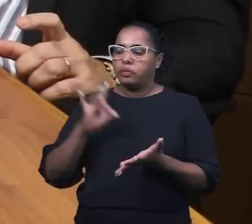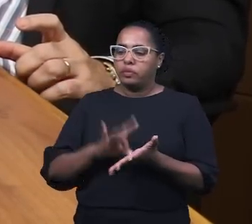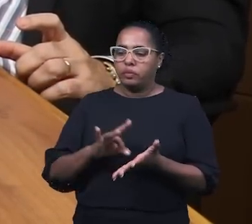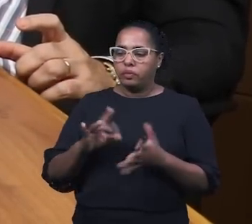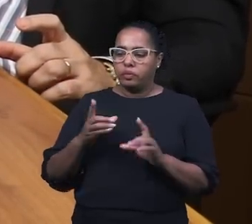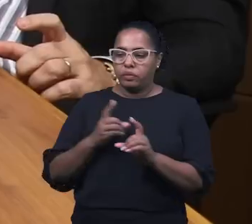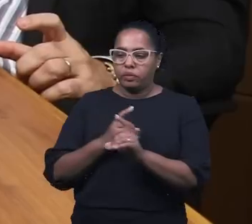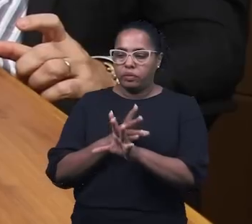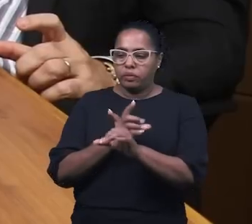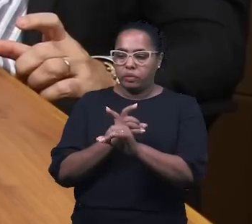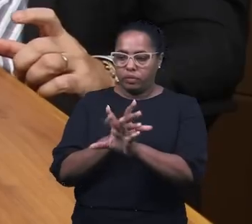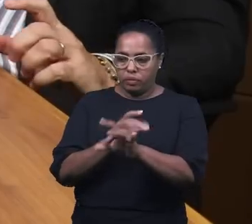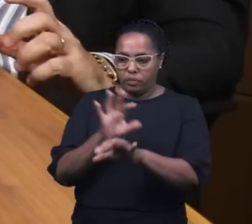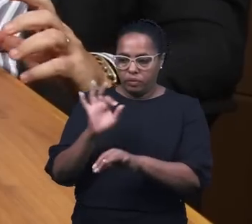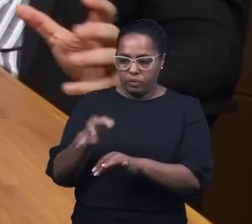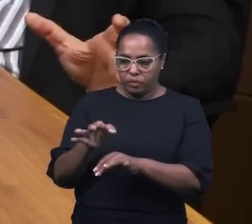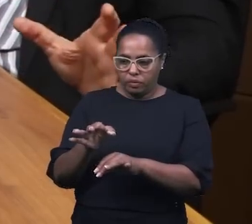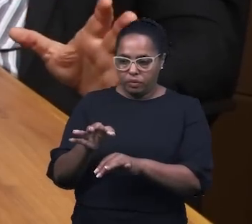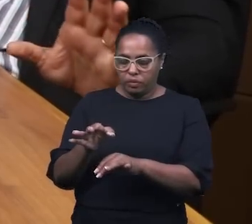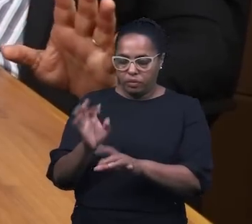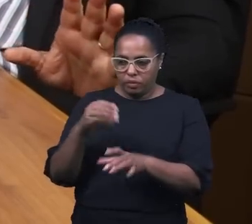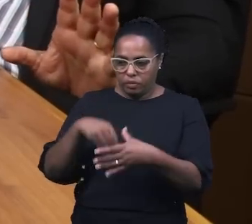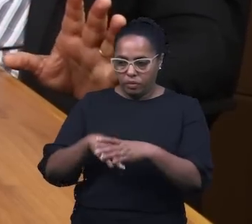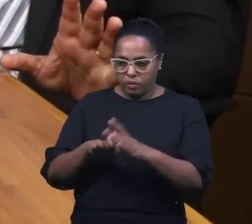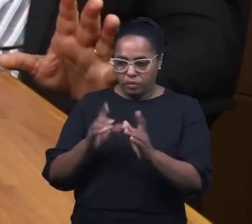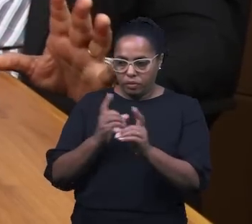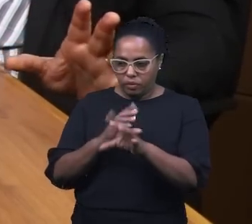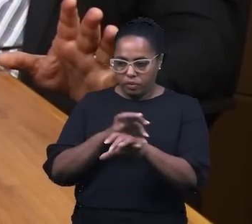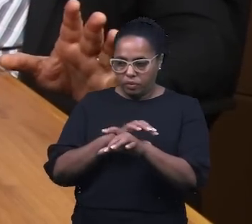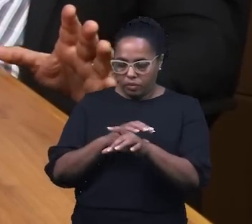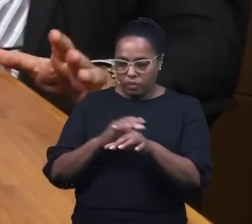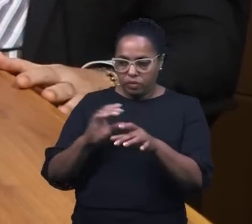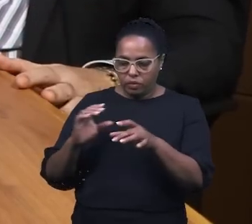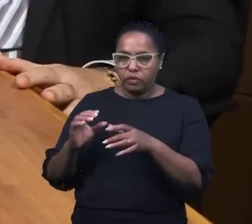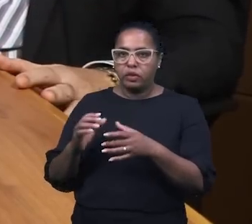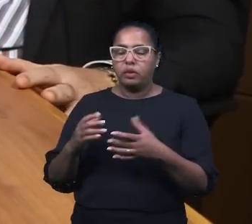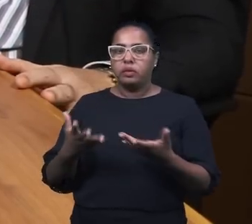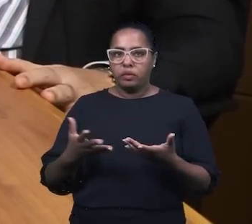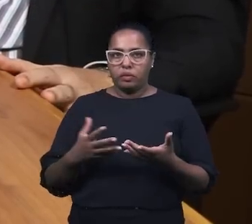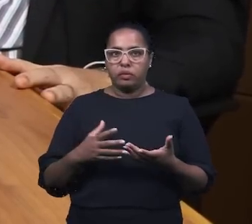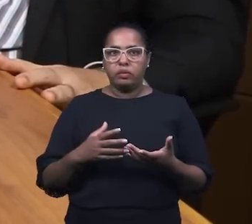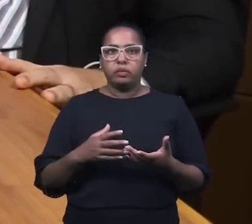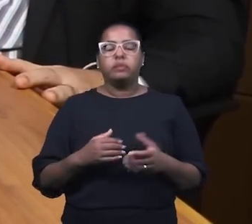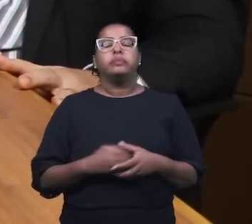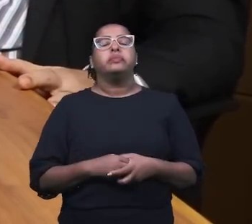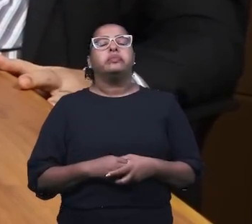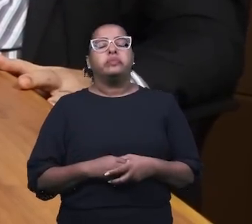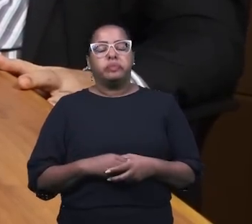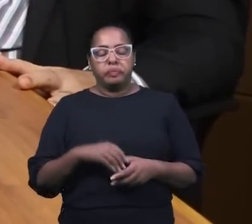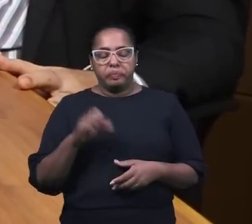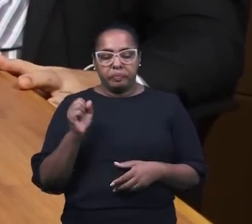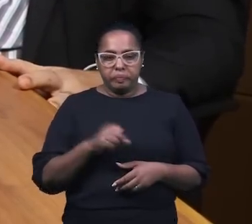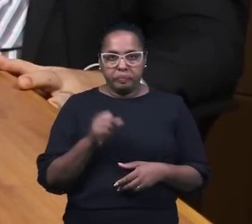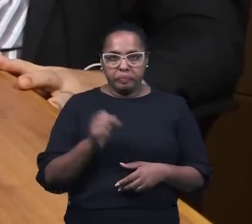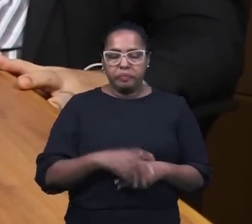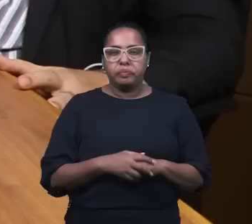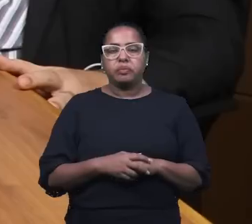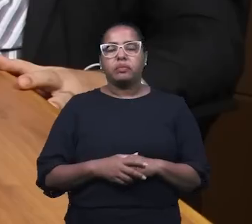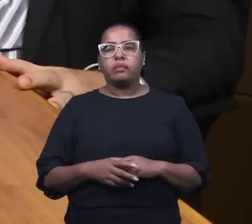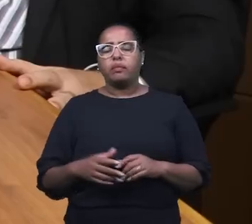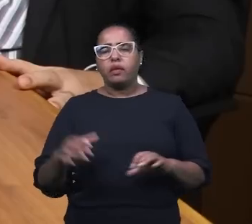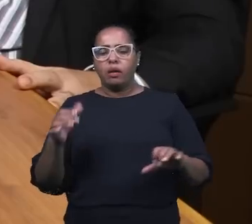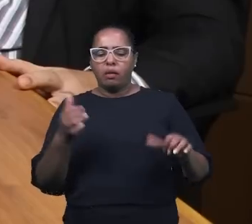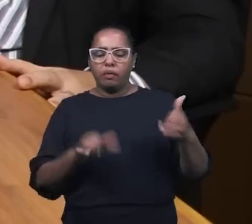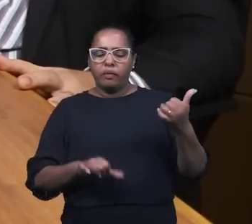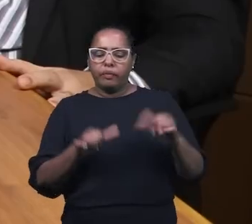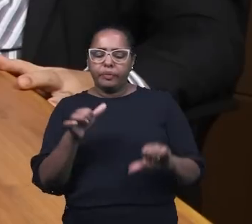fidelidade doutrinária, né? Ele não pode estar fora da doutrina, isso é um aspecto importantíssimo. Sim. Exatamente. Então ele